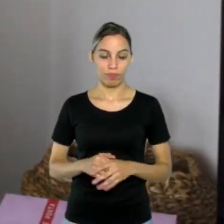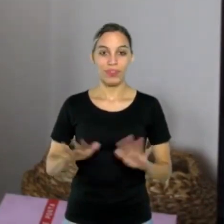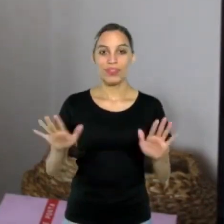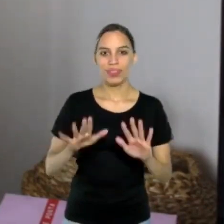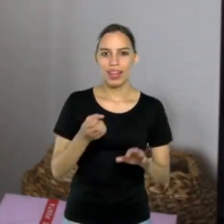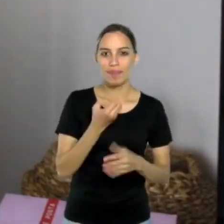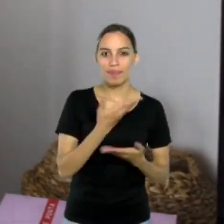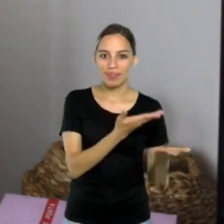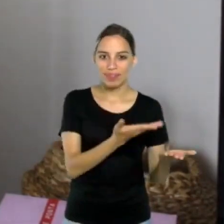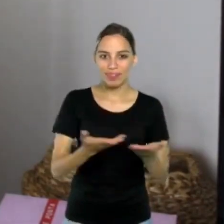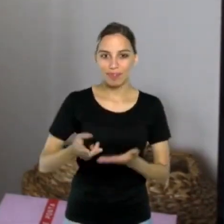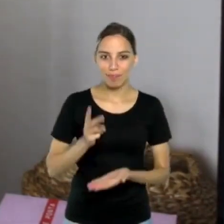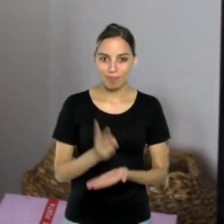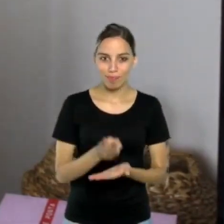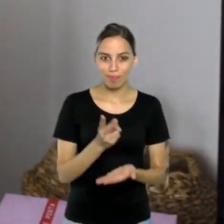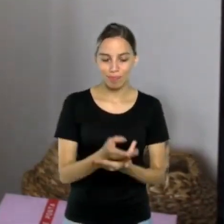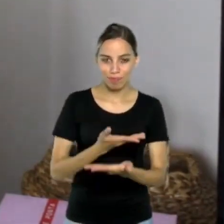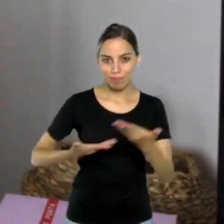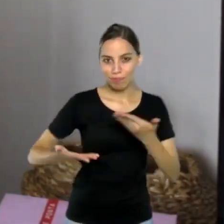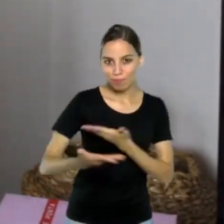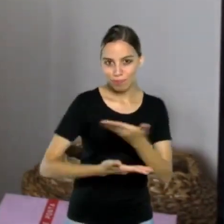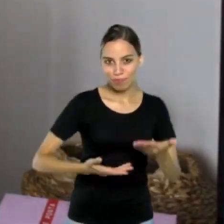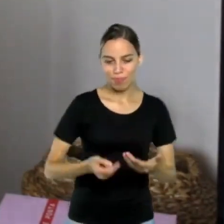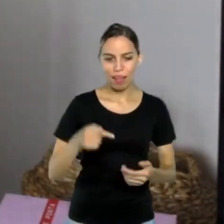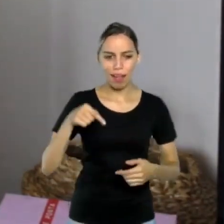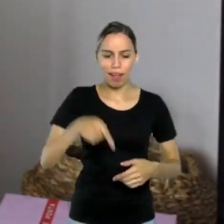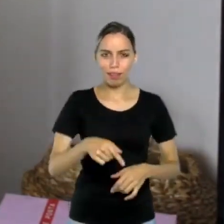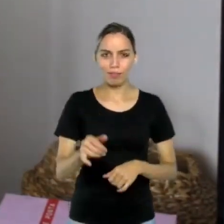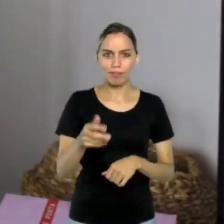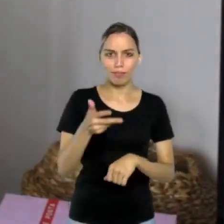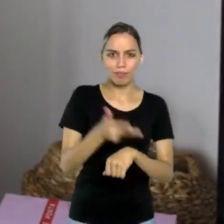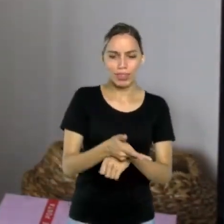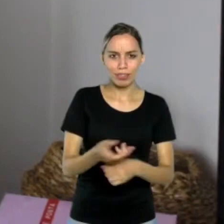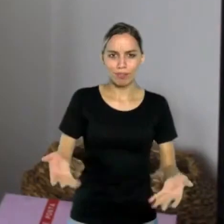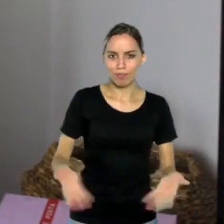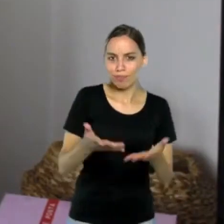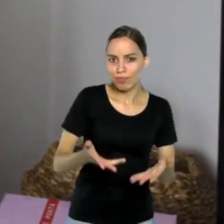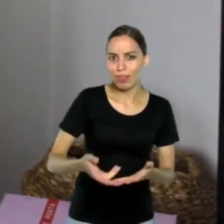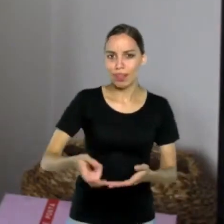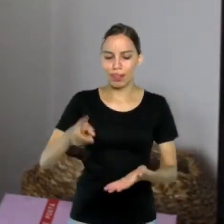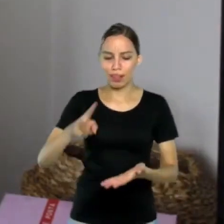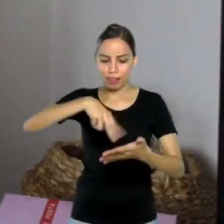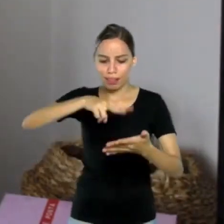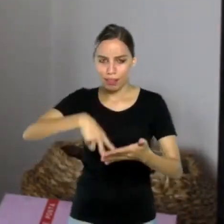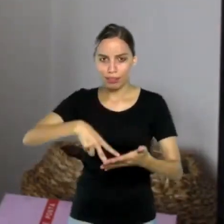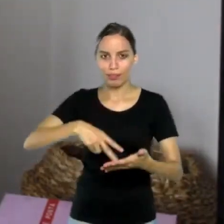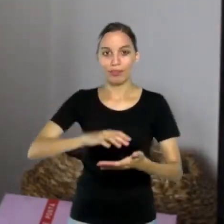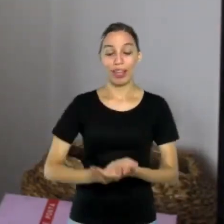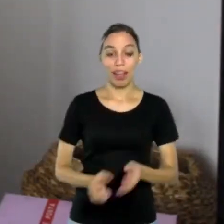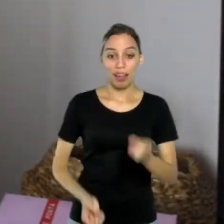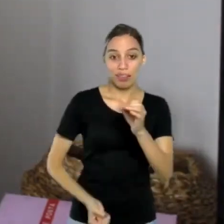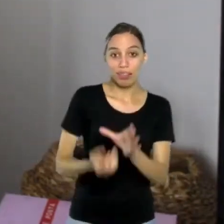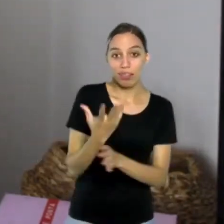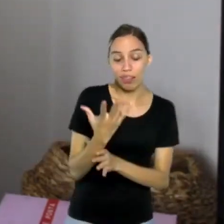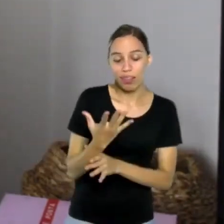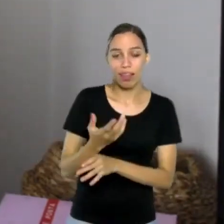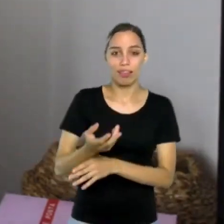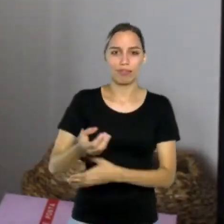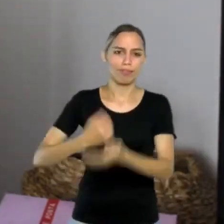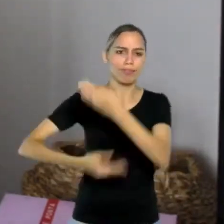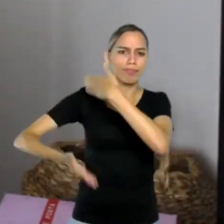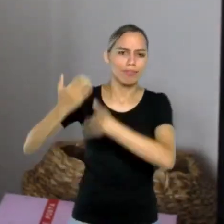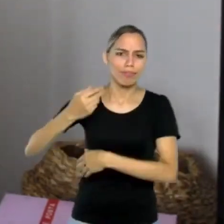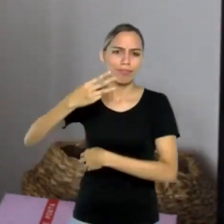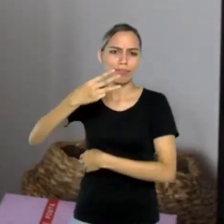Olá, bem-vindos ao Sempre um Papo. Este projeto de incentivo ao hábito da leitura, criado há 37 anos pelo jornalista